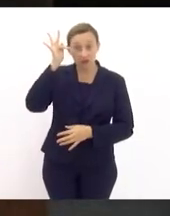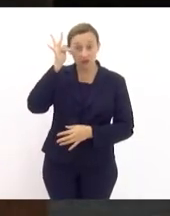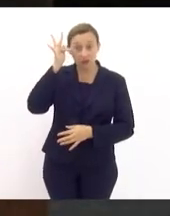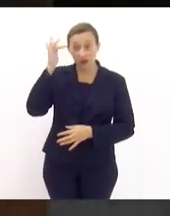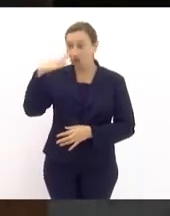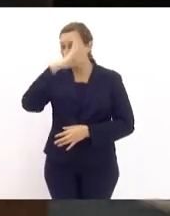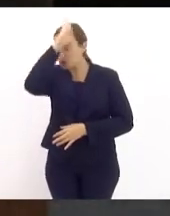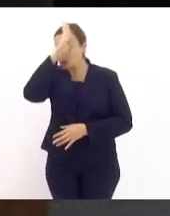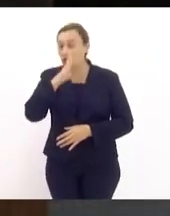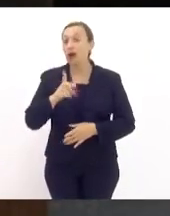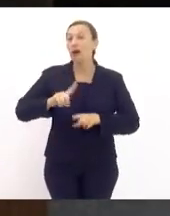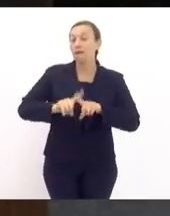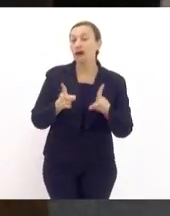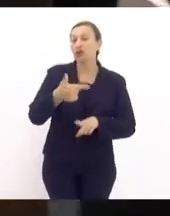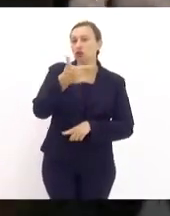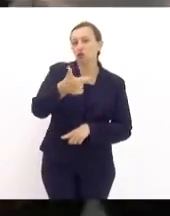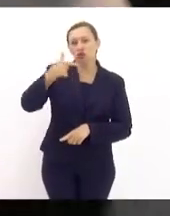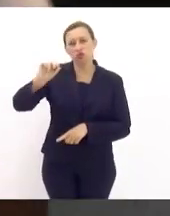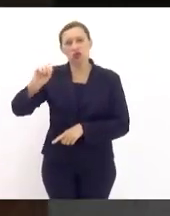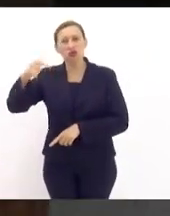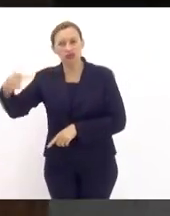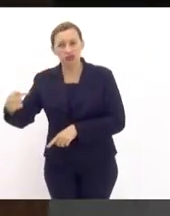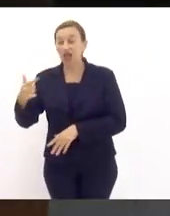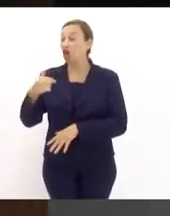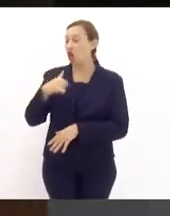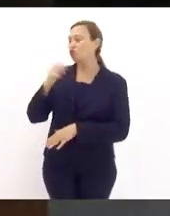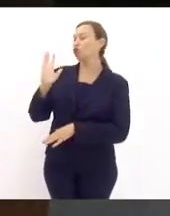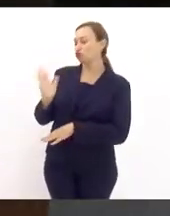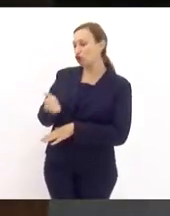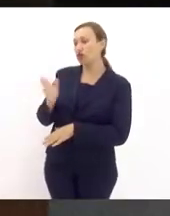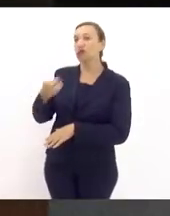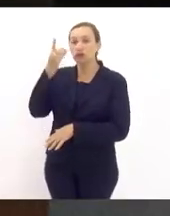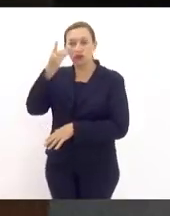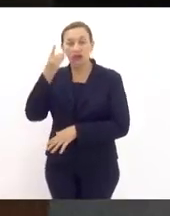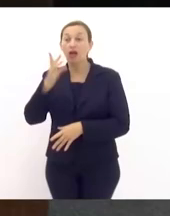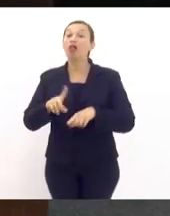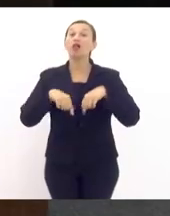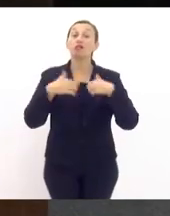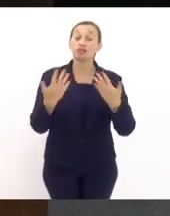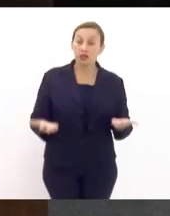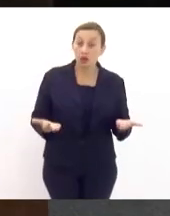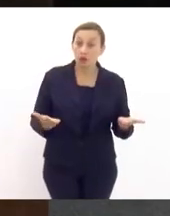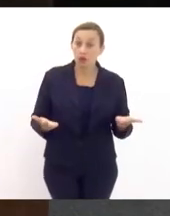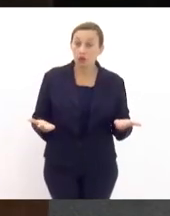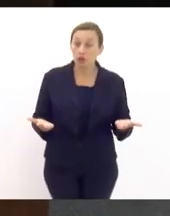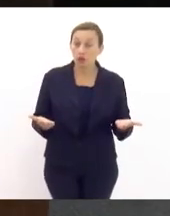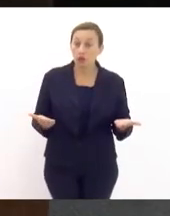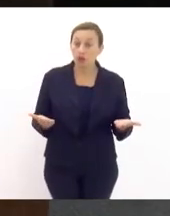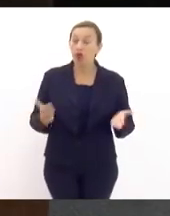em 2007, eu já era deputado. Então,